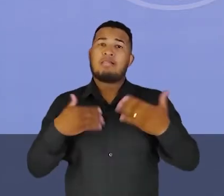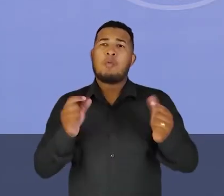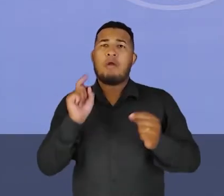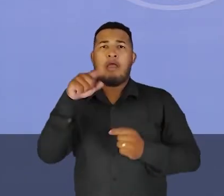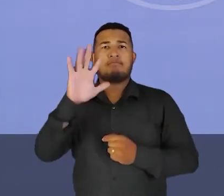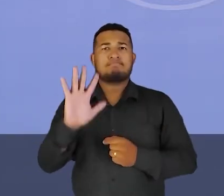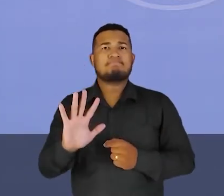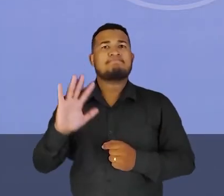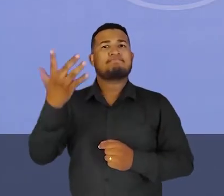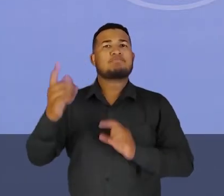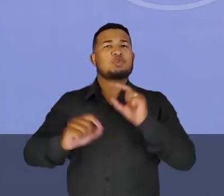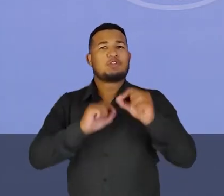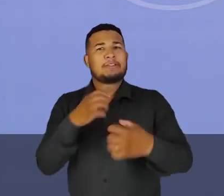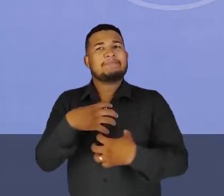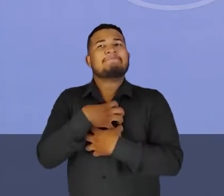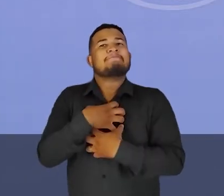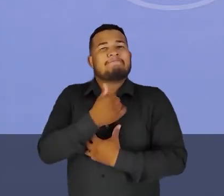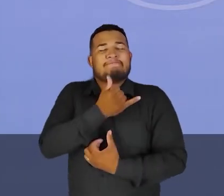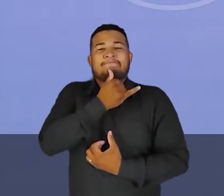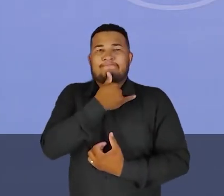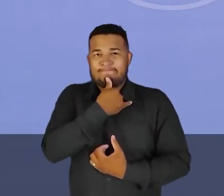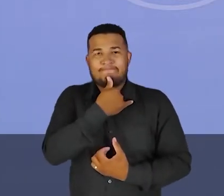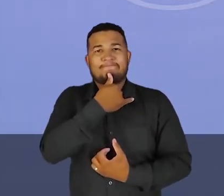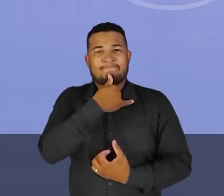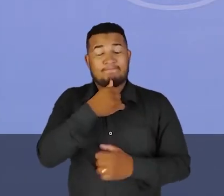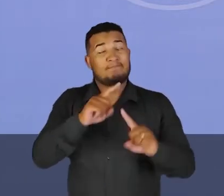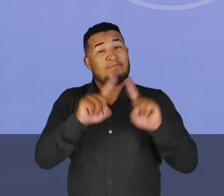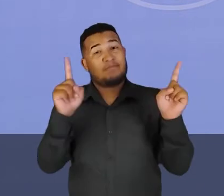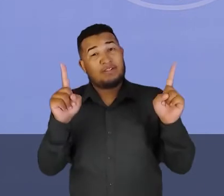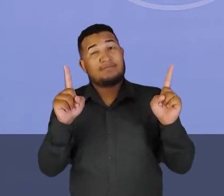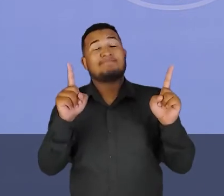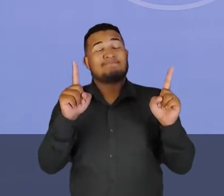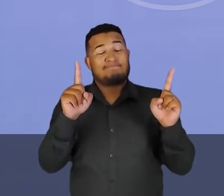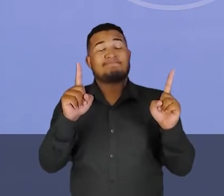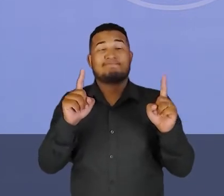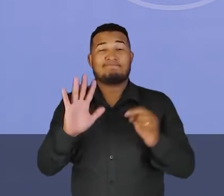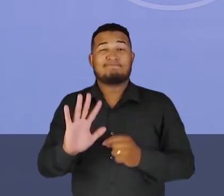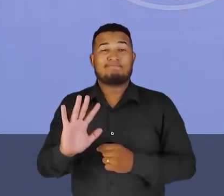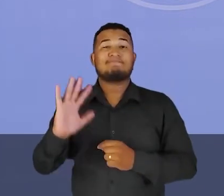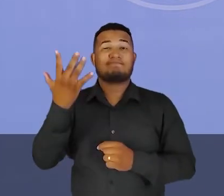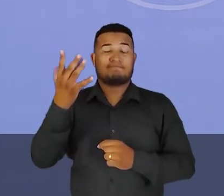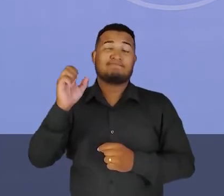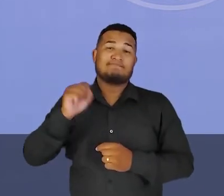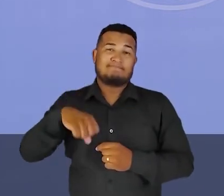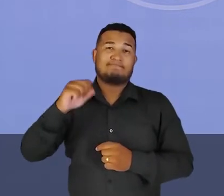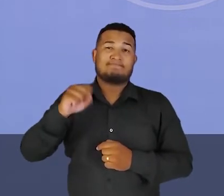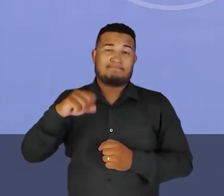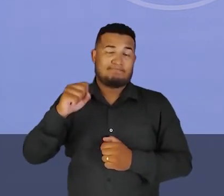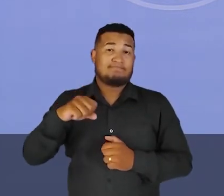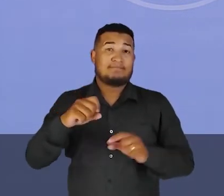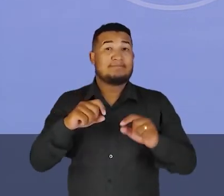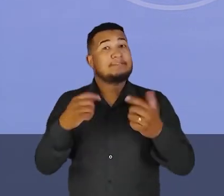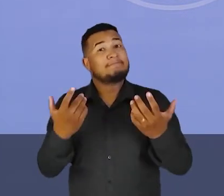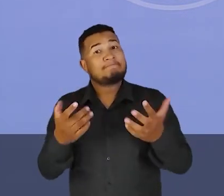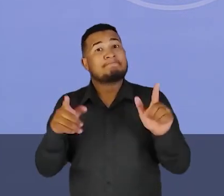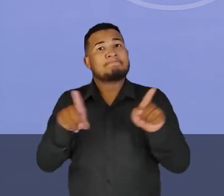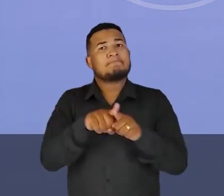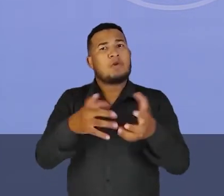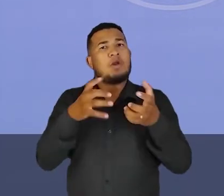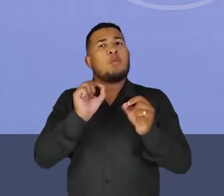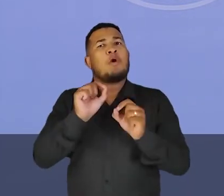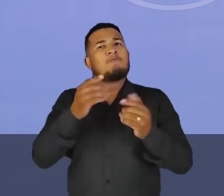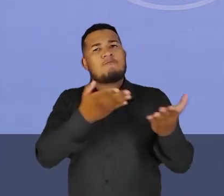uma situação muito triste, mas que infelizmente acontece e eu gostaria